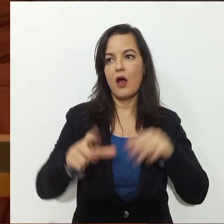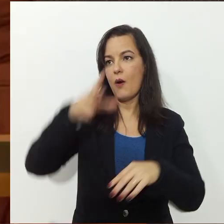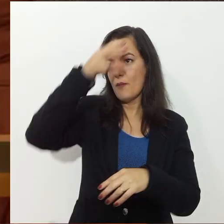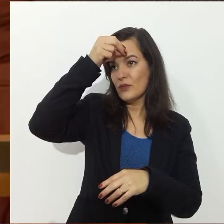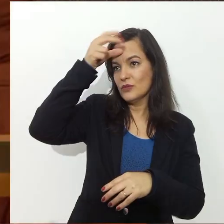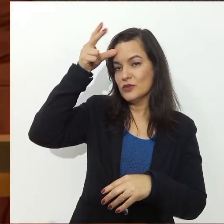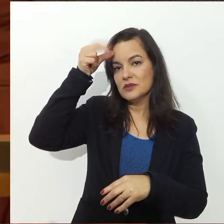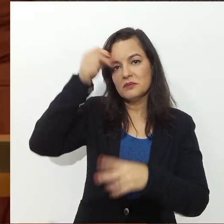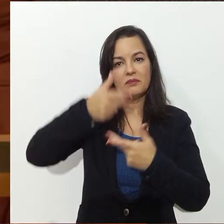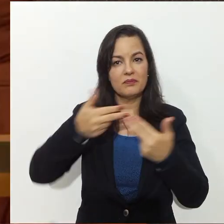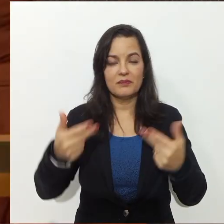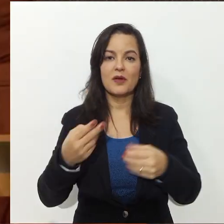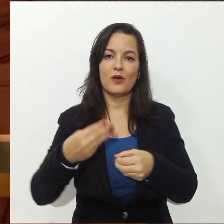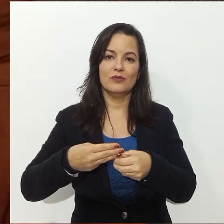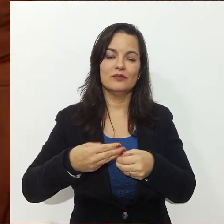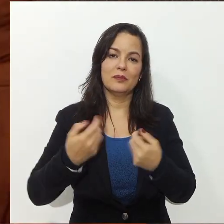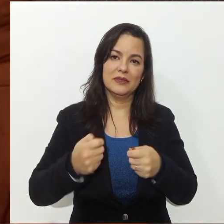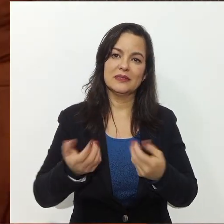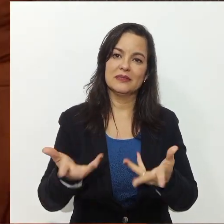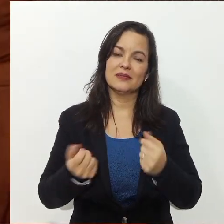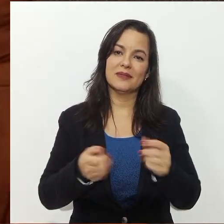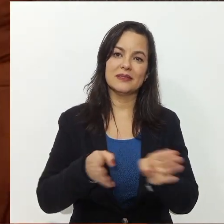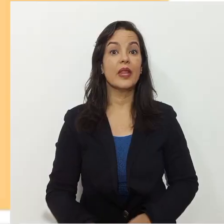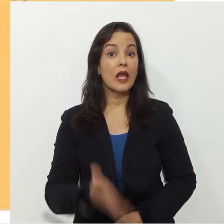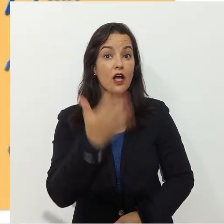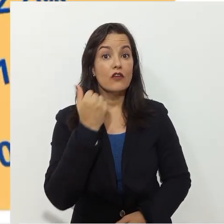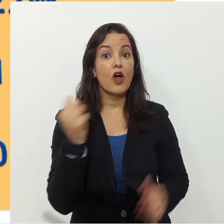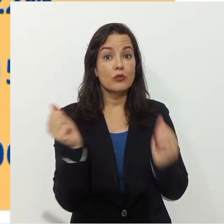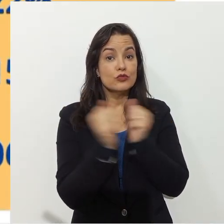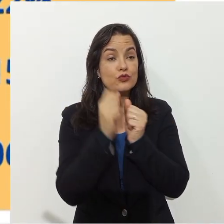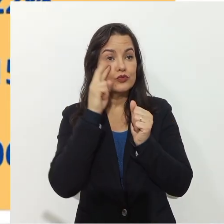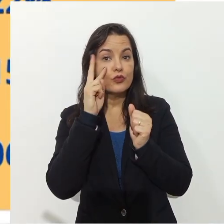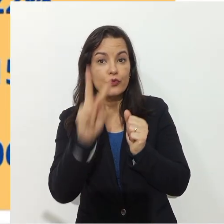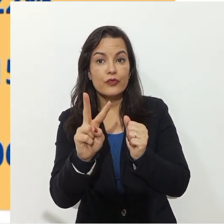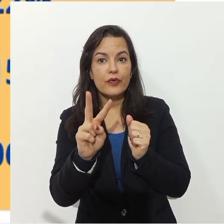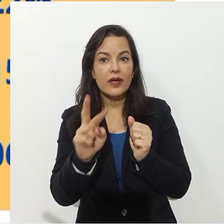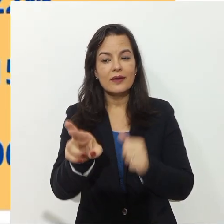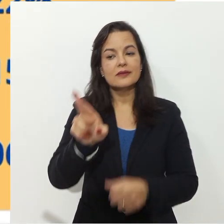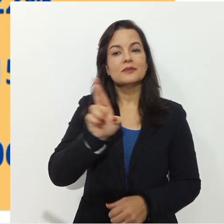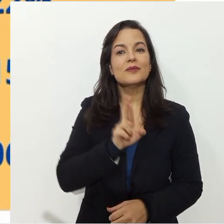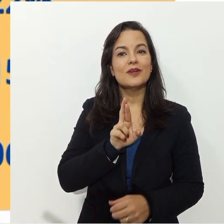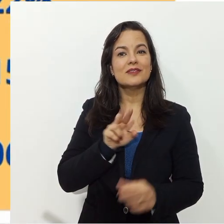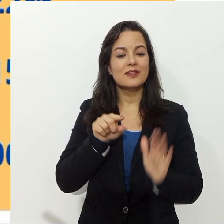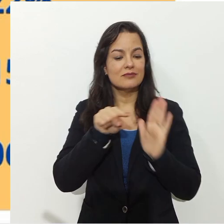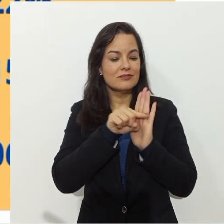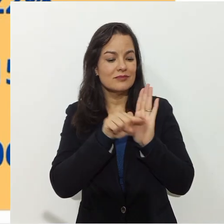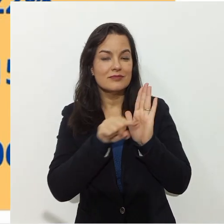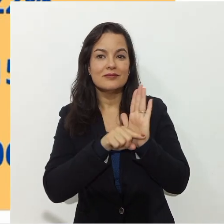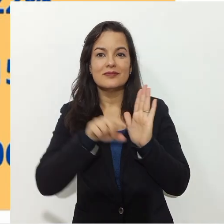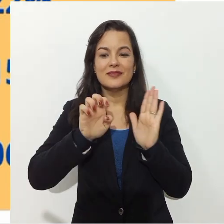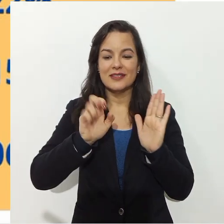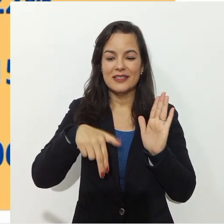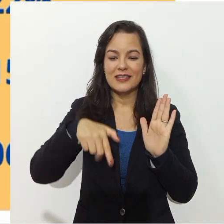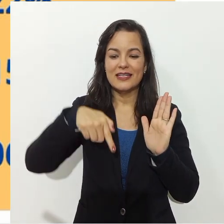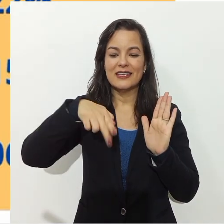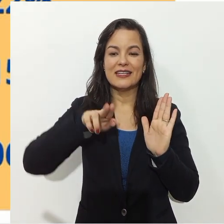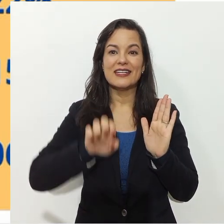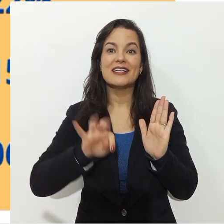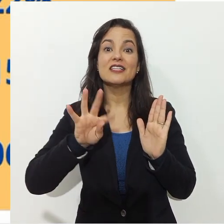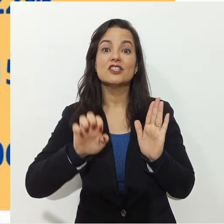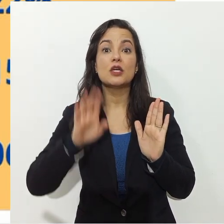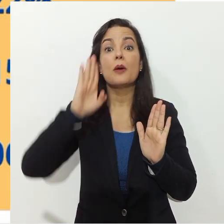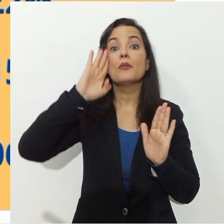conferir juntos o resultado da nossa enquete? Resultado na tela. Então vamos lá, qual o principal valor do Setembro Azul